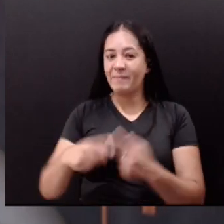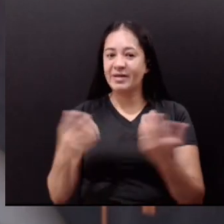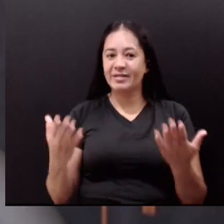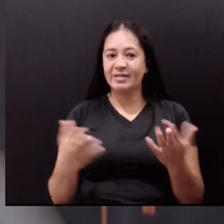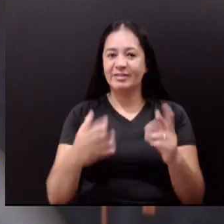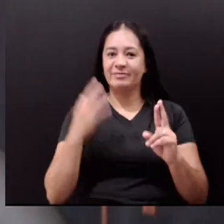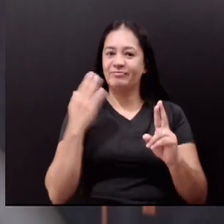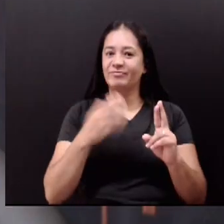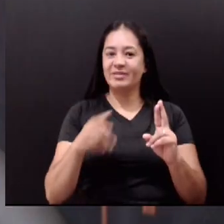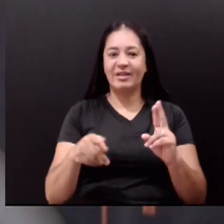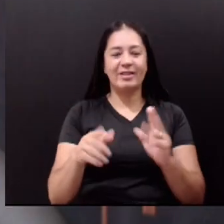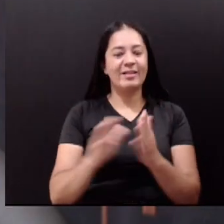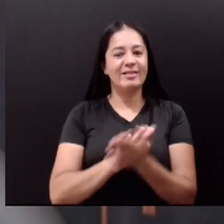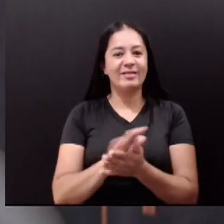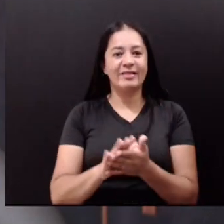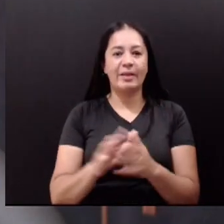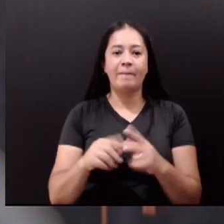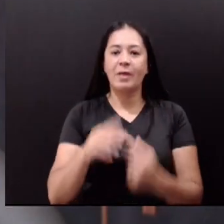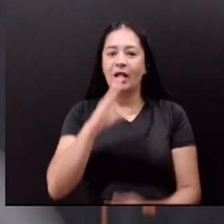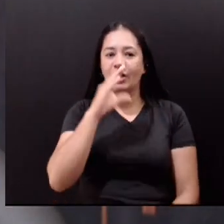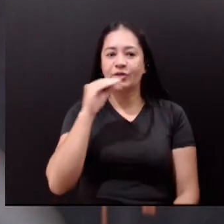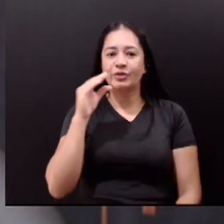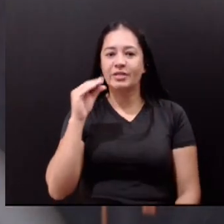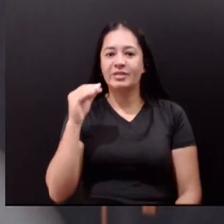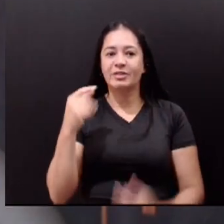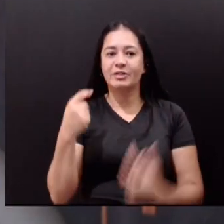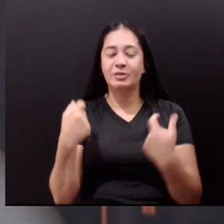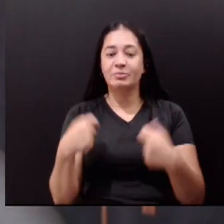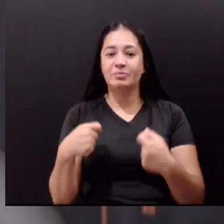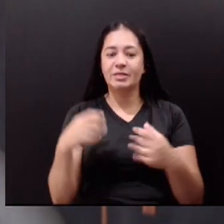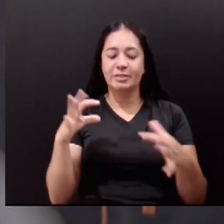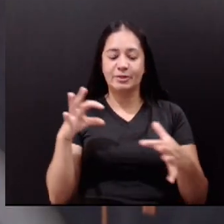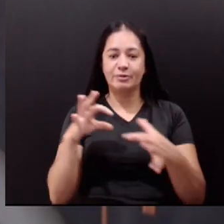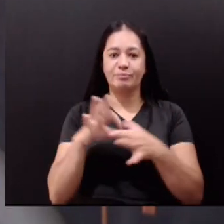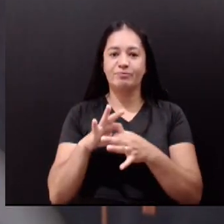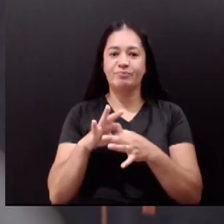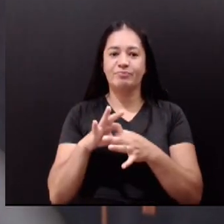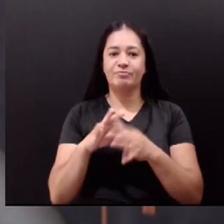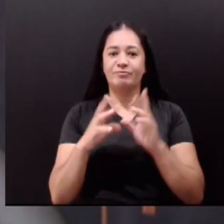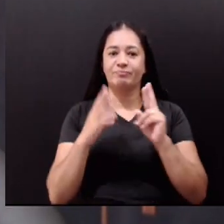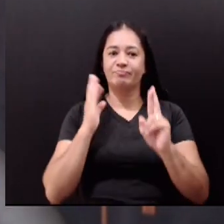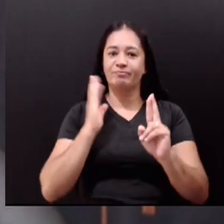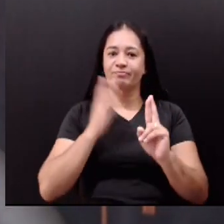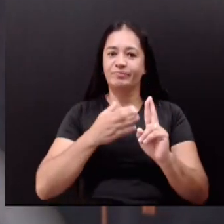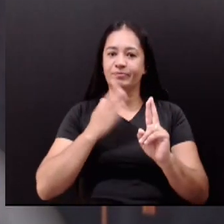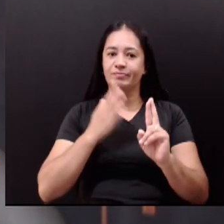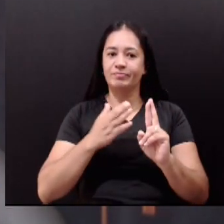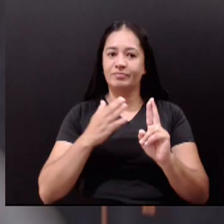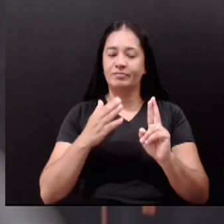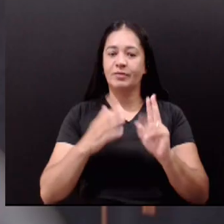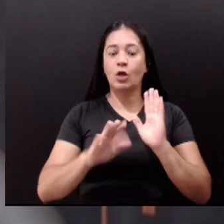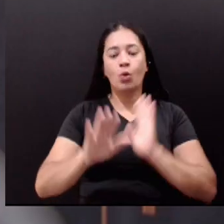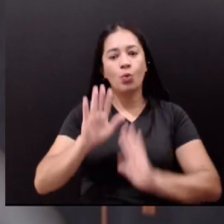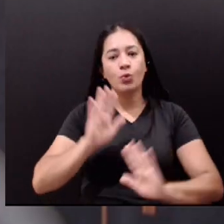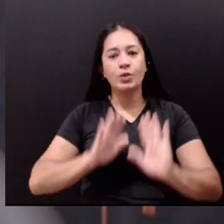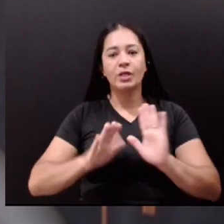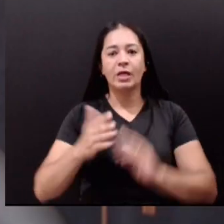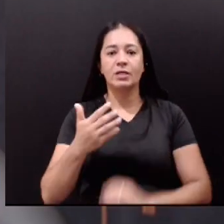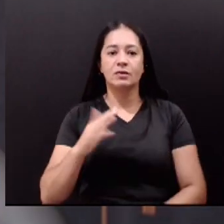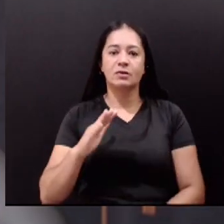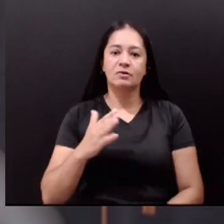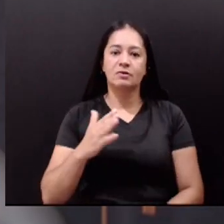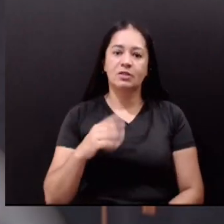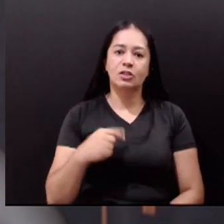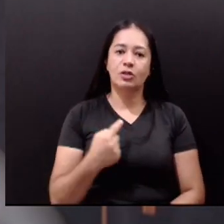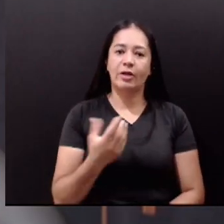como adolescente, eles precisam dessa conexão e dessa representação. Então, cautela, né, às vezes a gente quer, num ato de desespero,